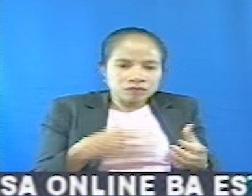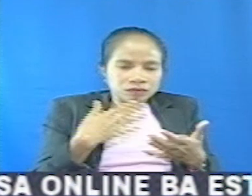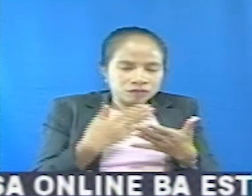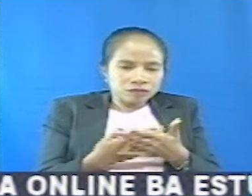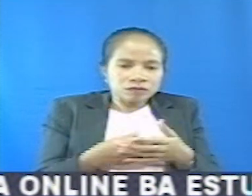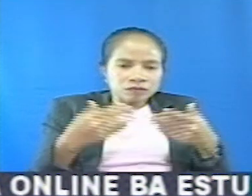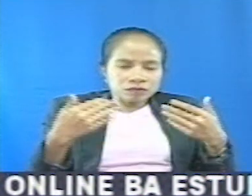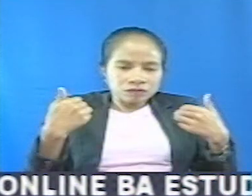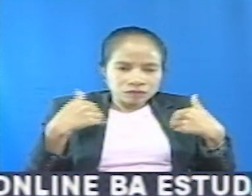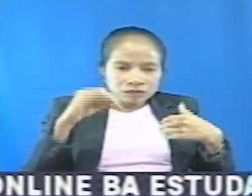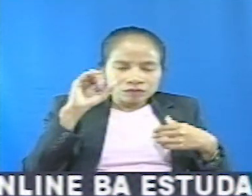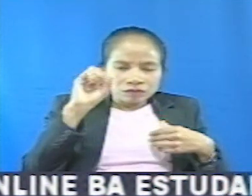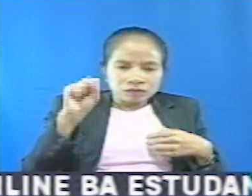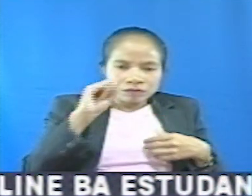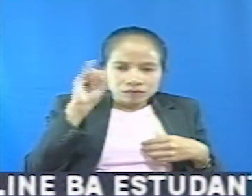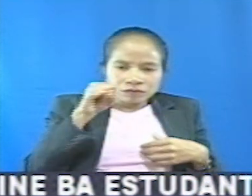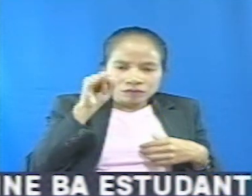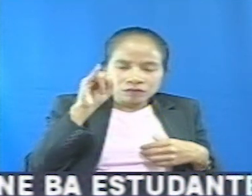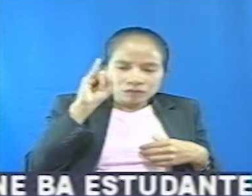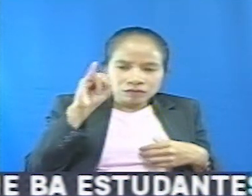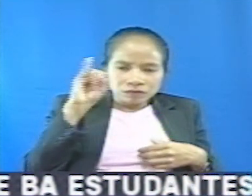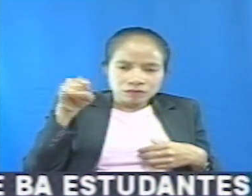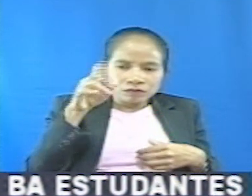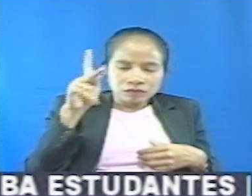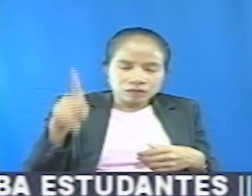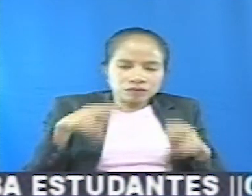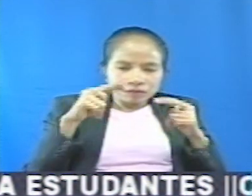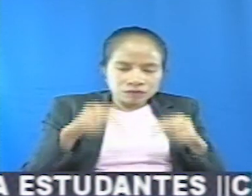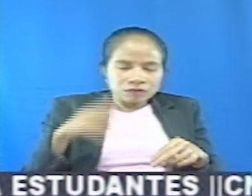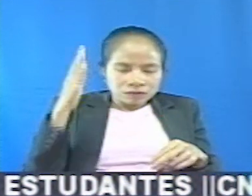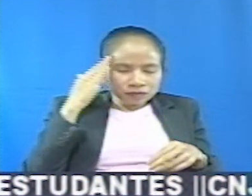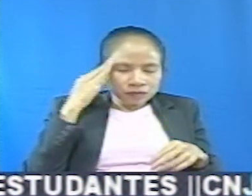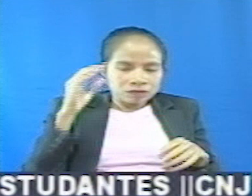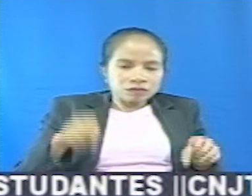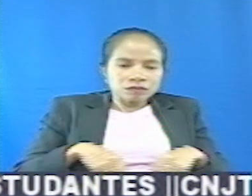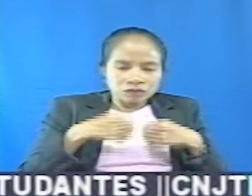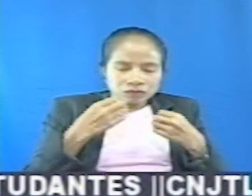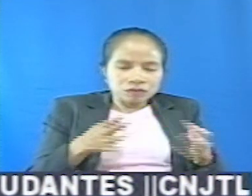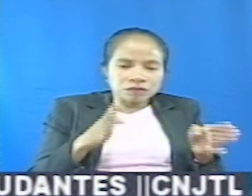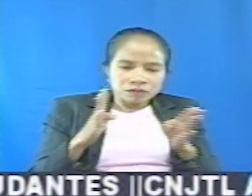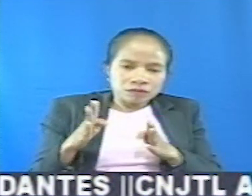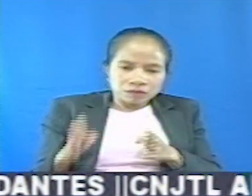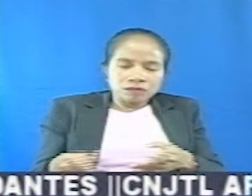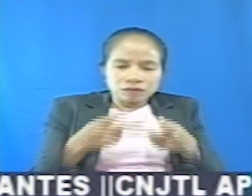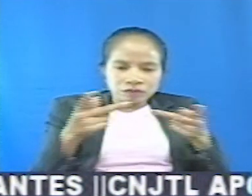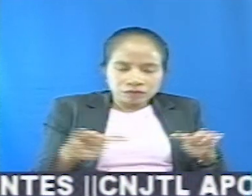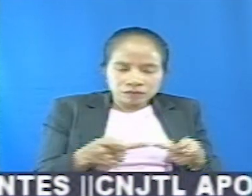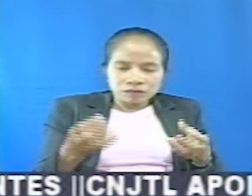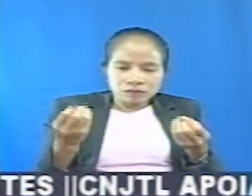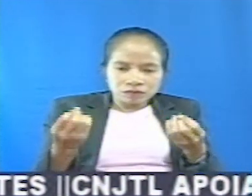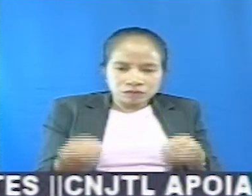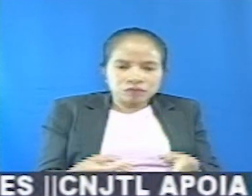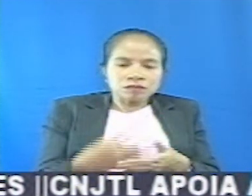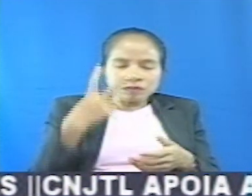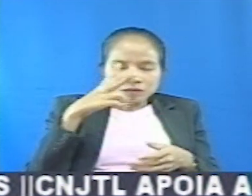se izeca, precisa ona hanoin. Atu oinsa prepara fatim barak o de fo atendimento